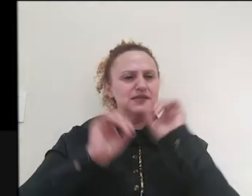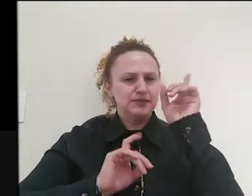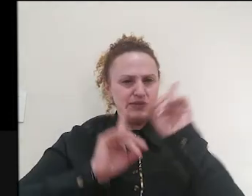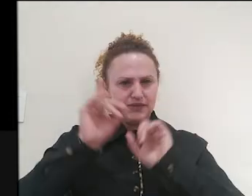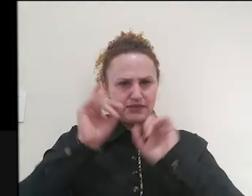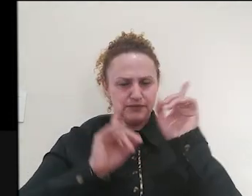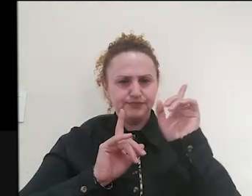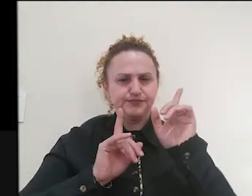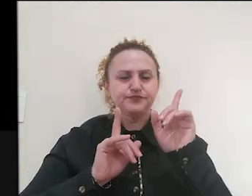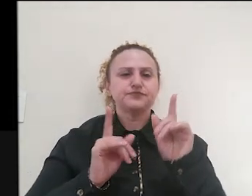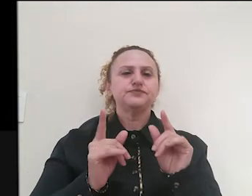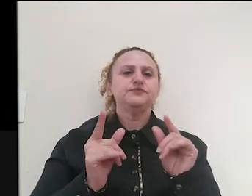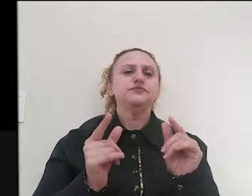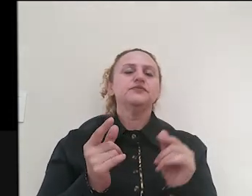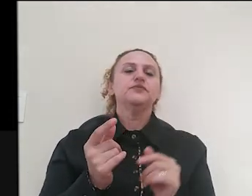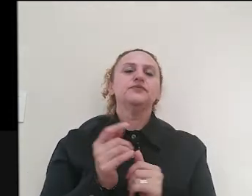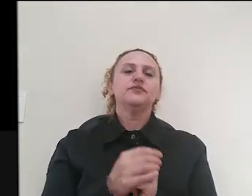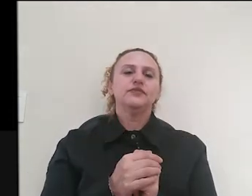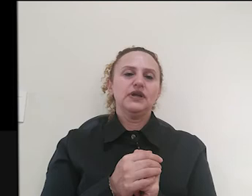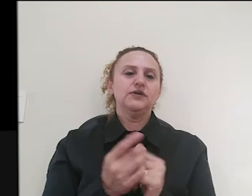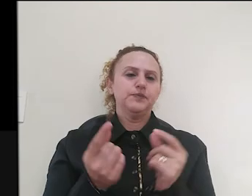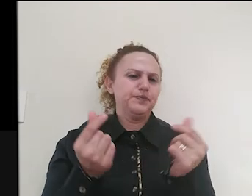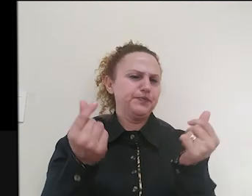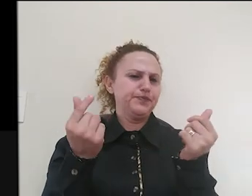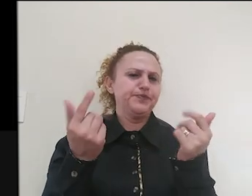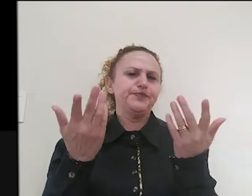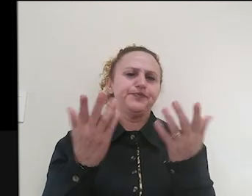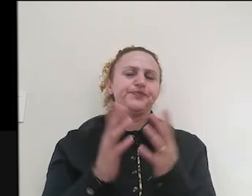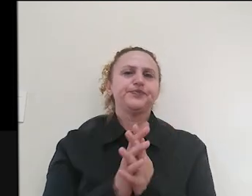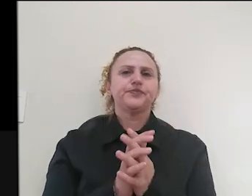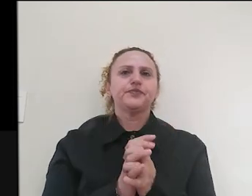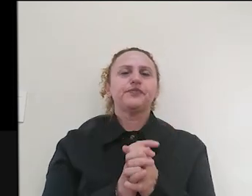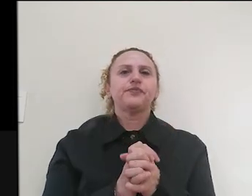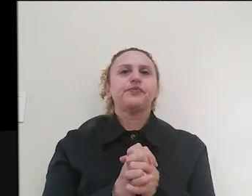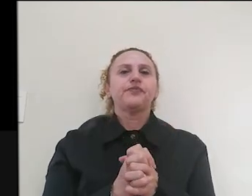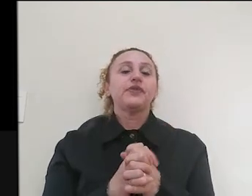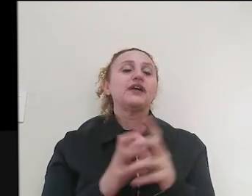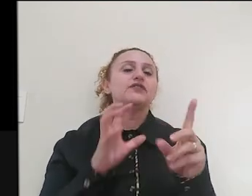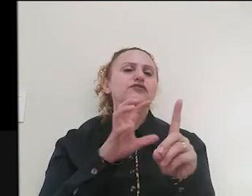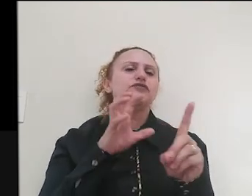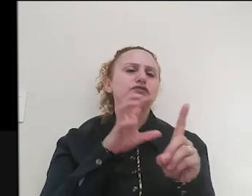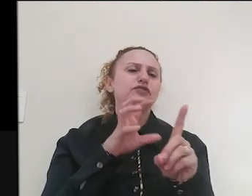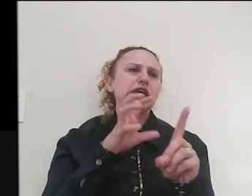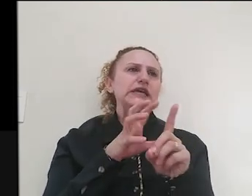burguesia, segundo a própria Lídia Cademattori afirma. Seriam influências ideológicas